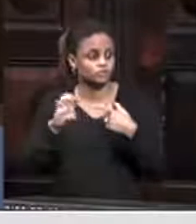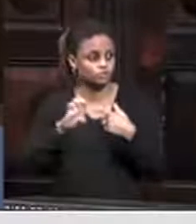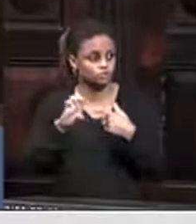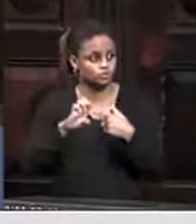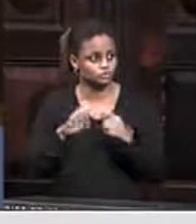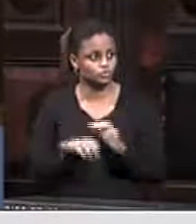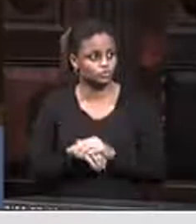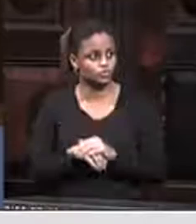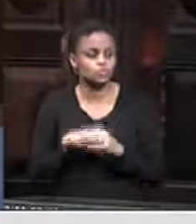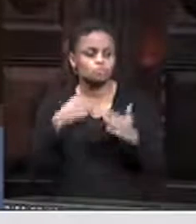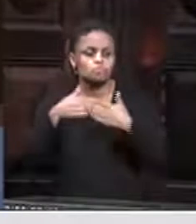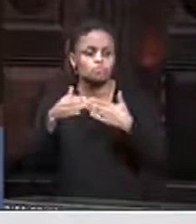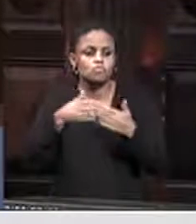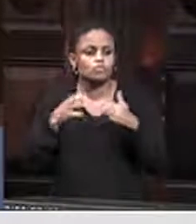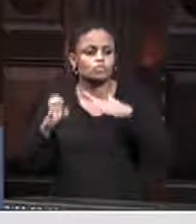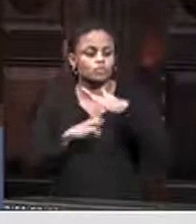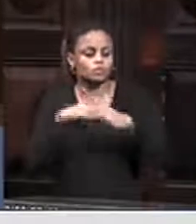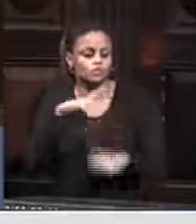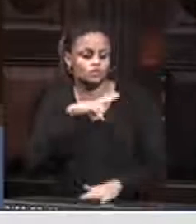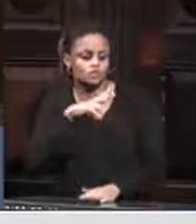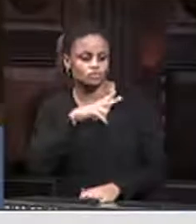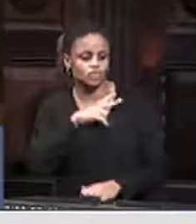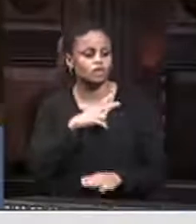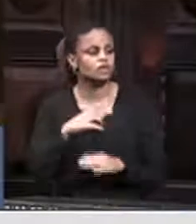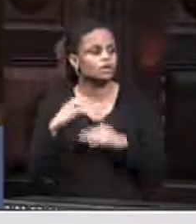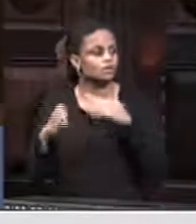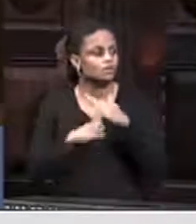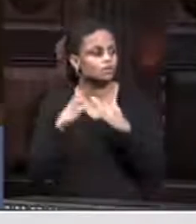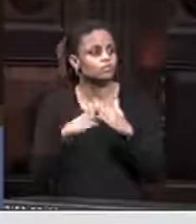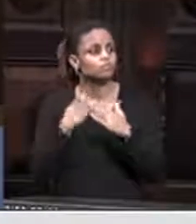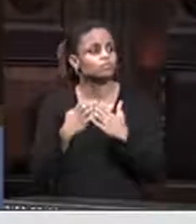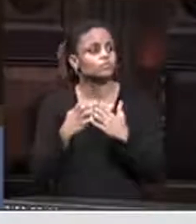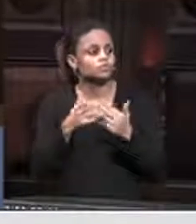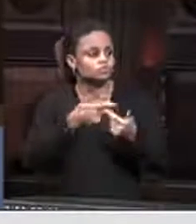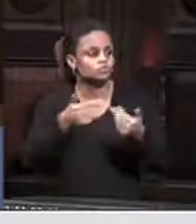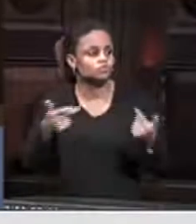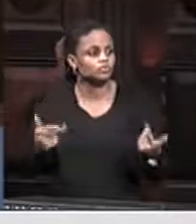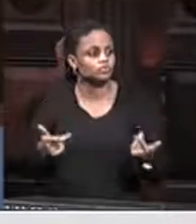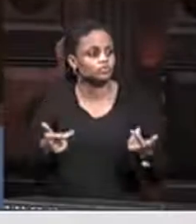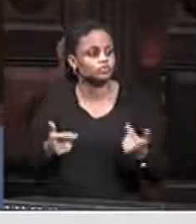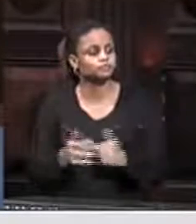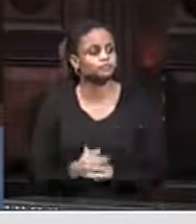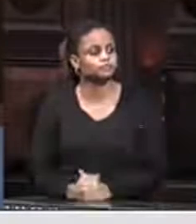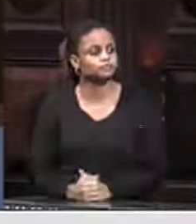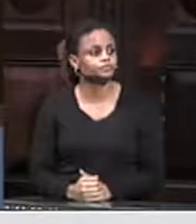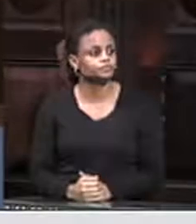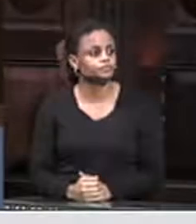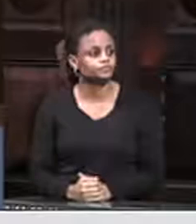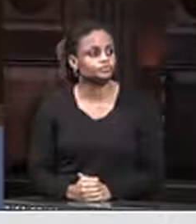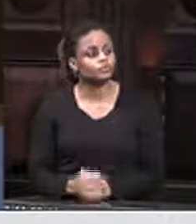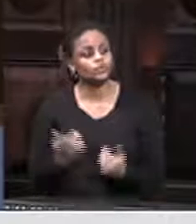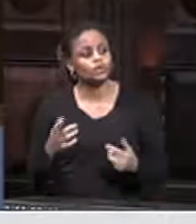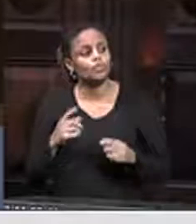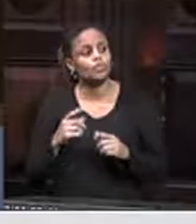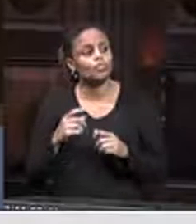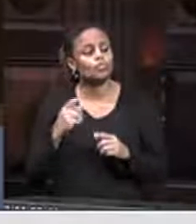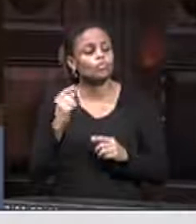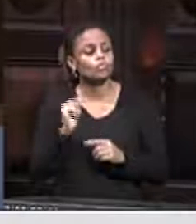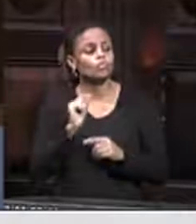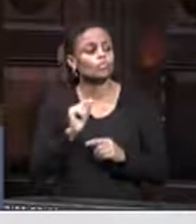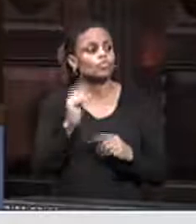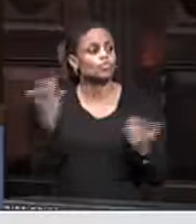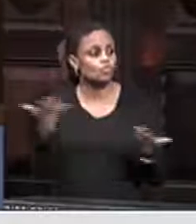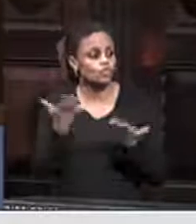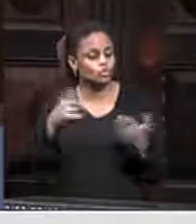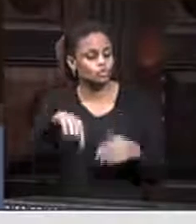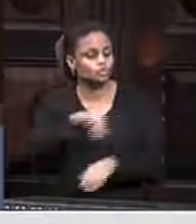sejam fundações, sejam autarquias. O fato, senhoras e senhores, é que hoje, infelizmente, no